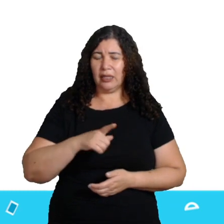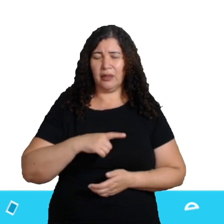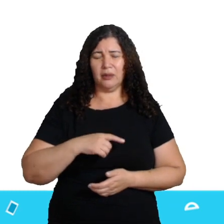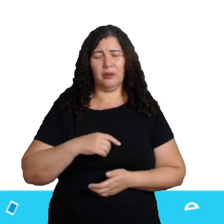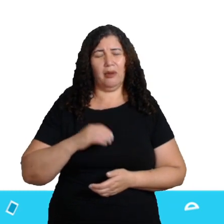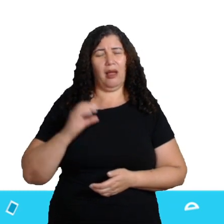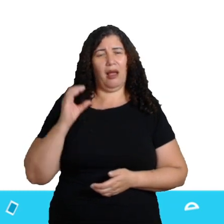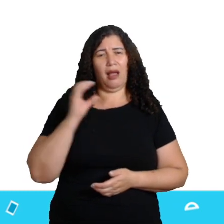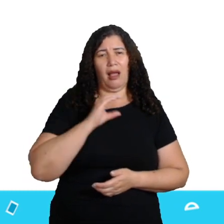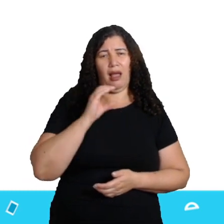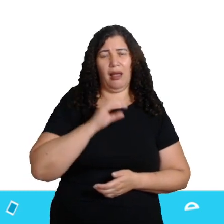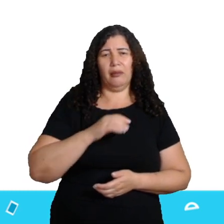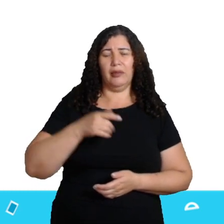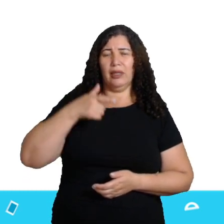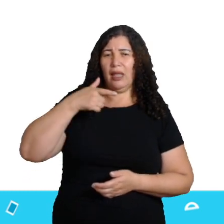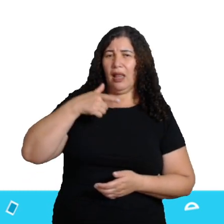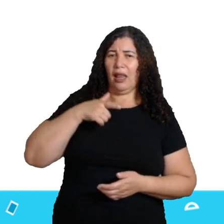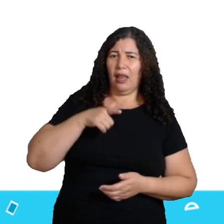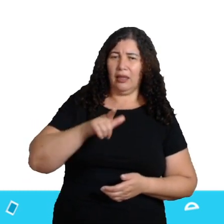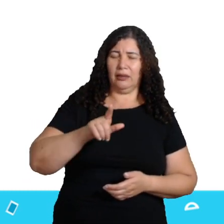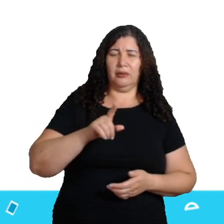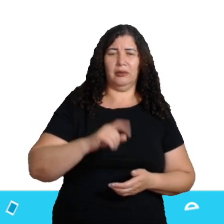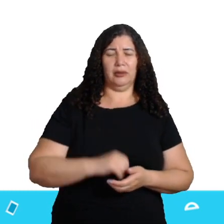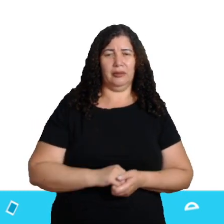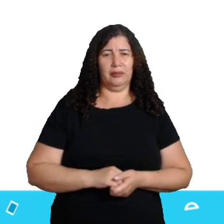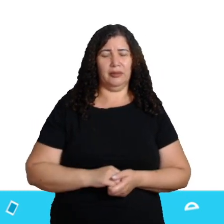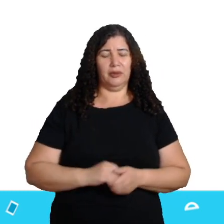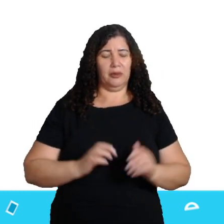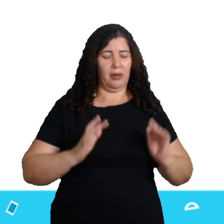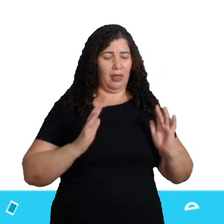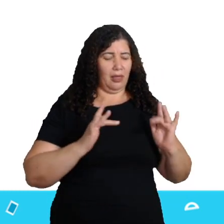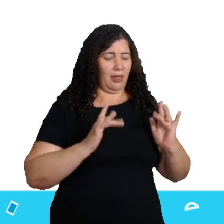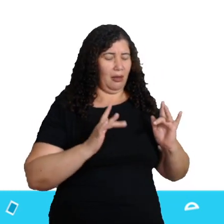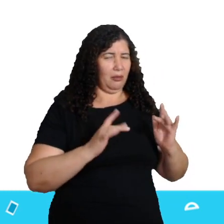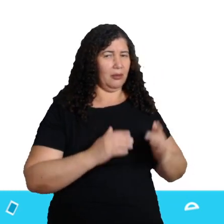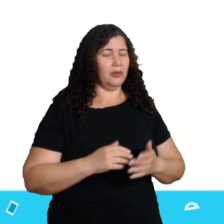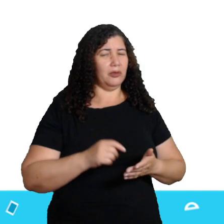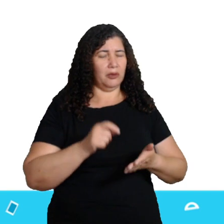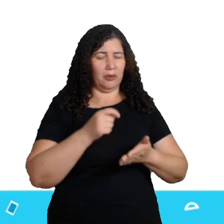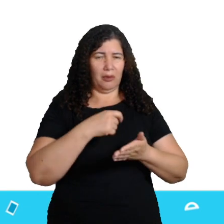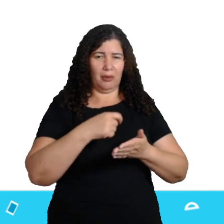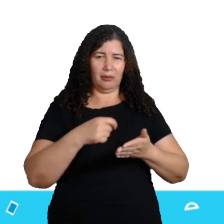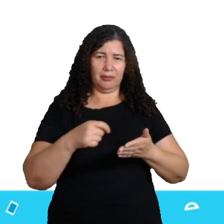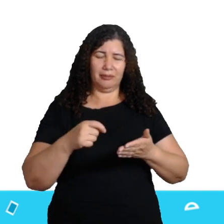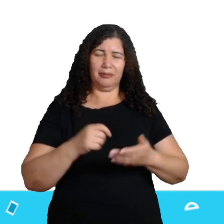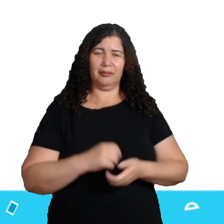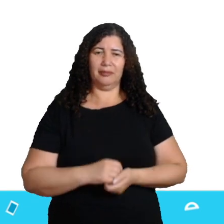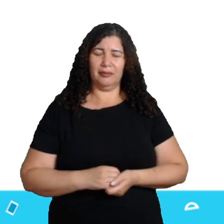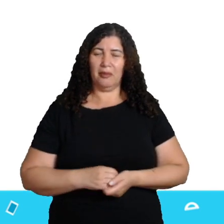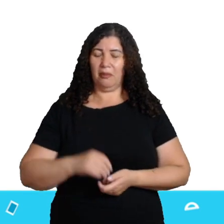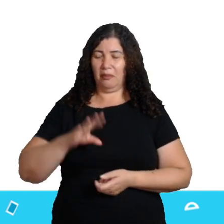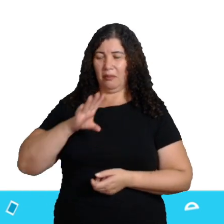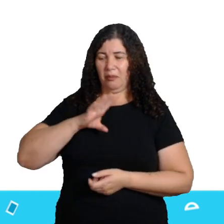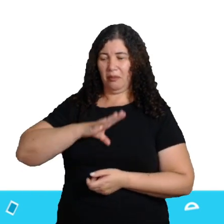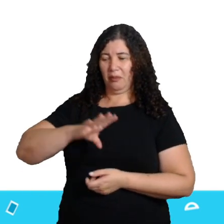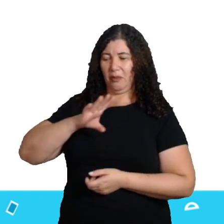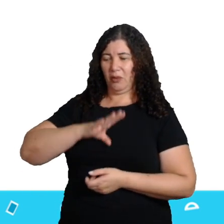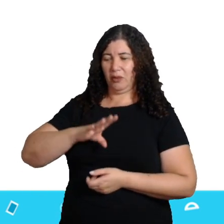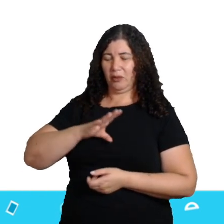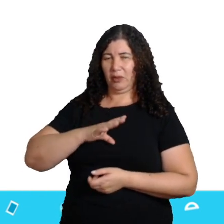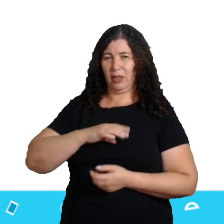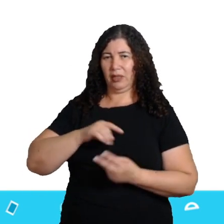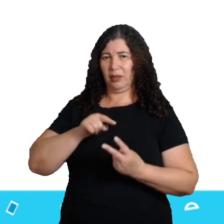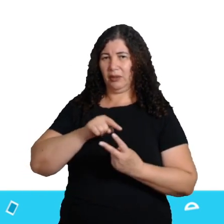língua entrecortada do namoro com a priminha. O português são